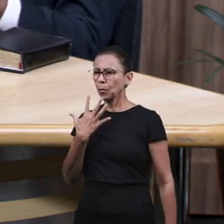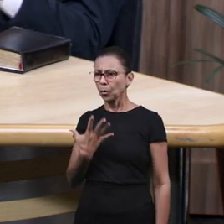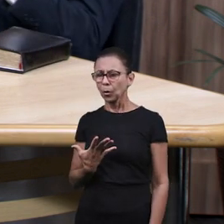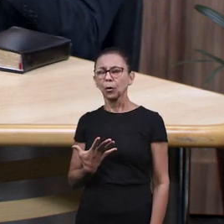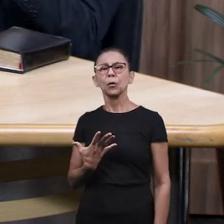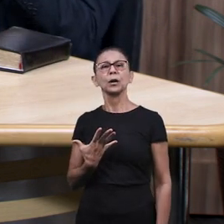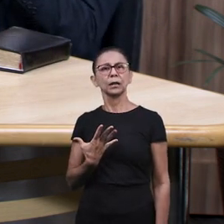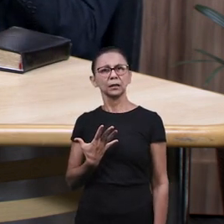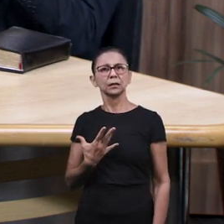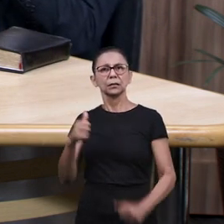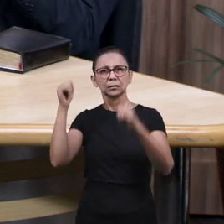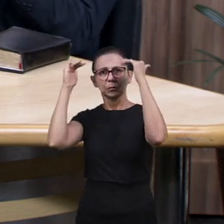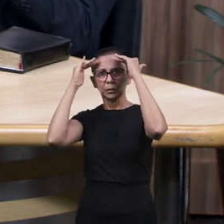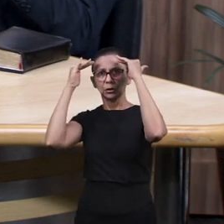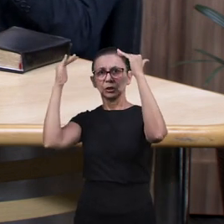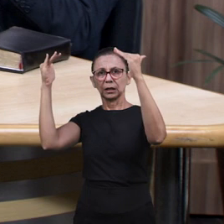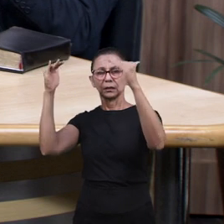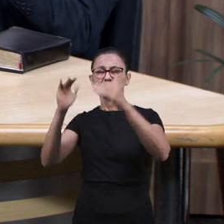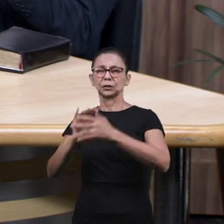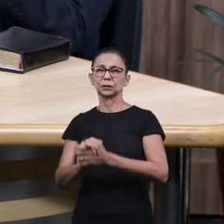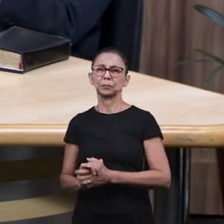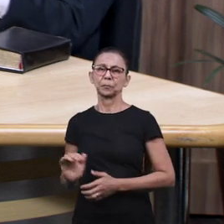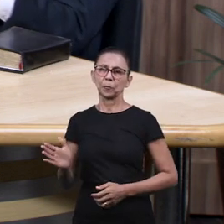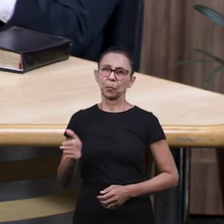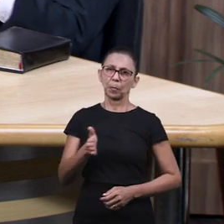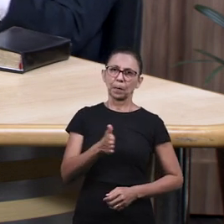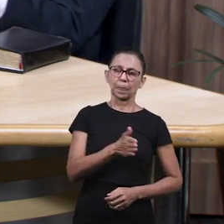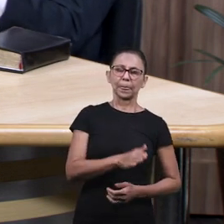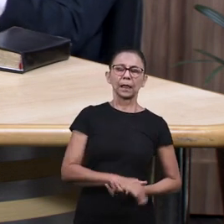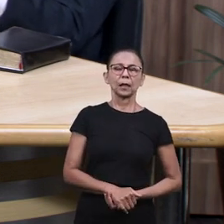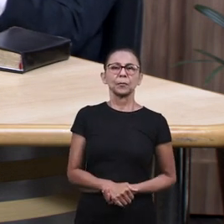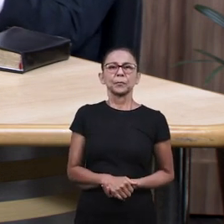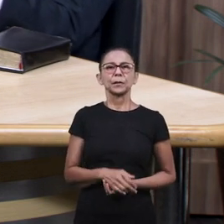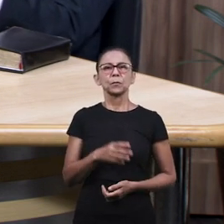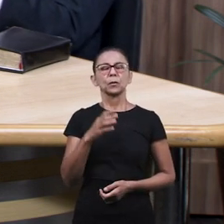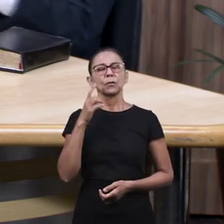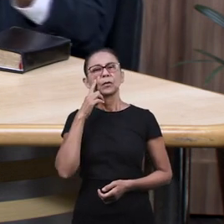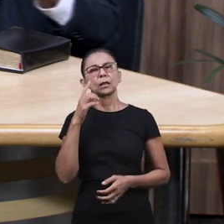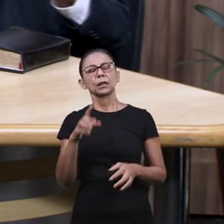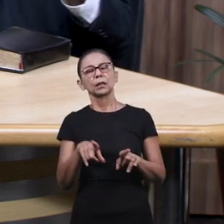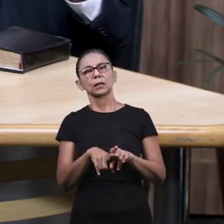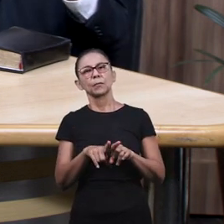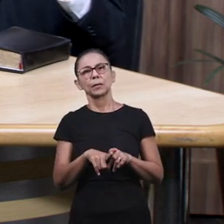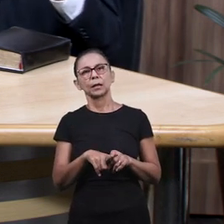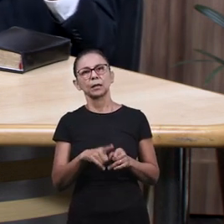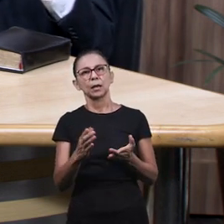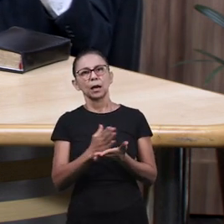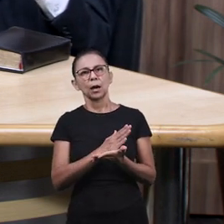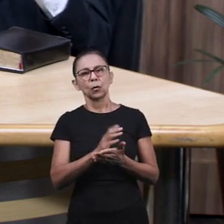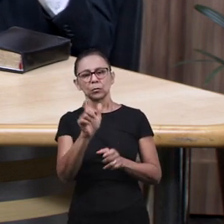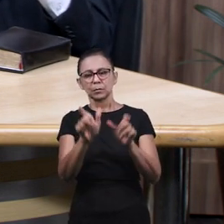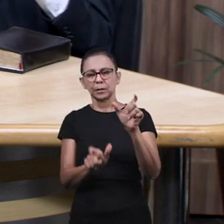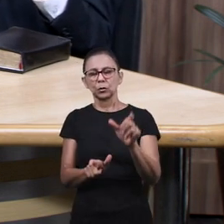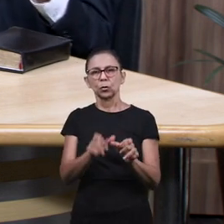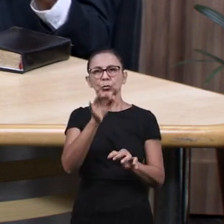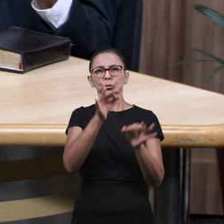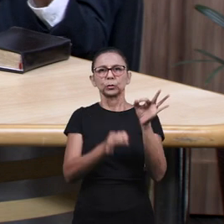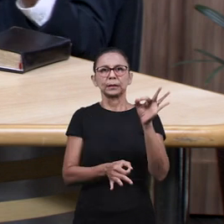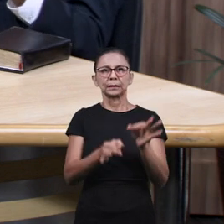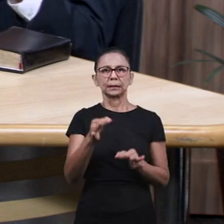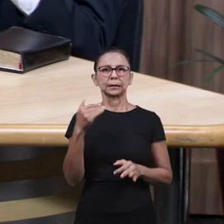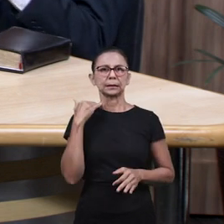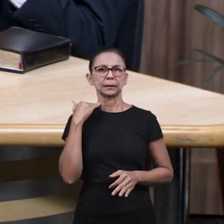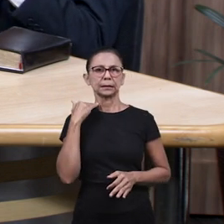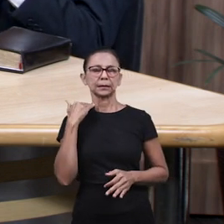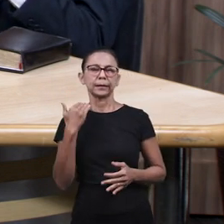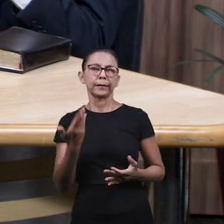Testamento, o Espírito Santo vindo sobre a vida, por exemplo, dos juízes, né? Sansão é uma figura típica. Não era